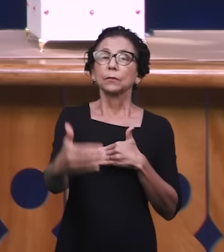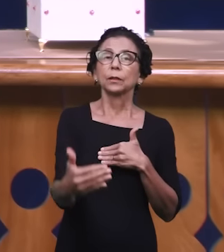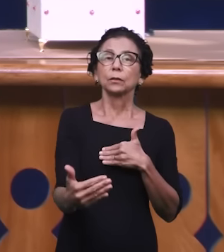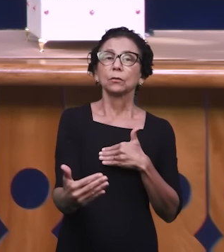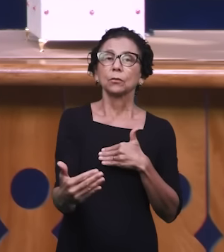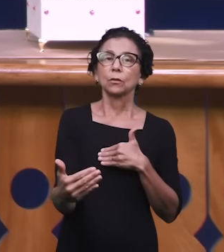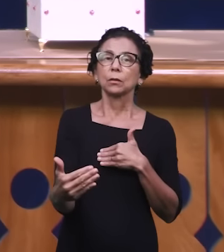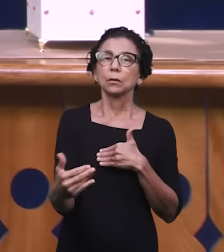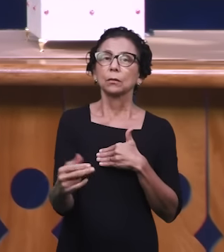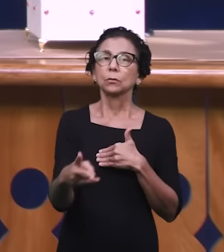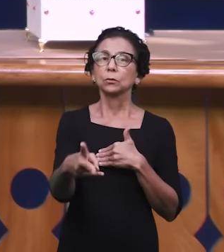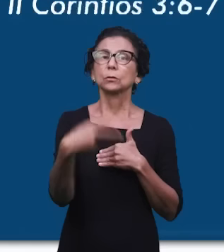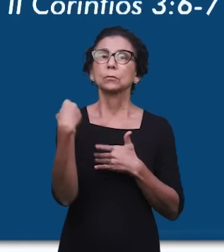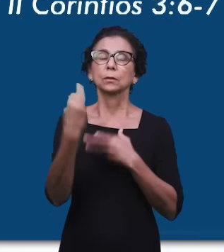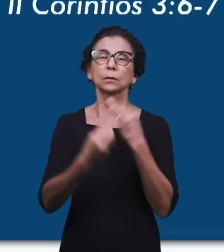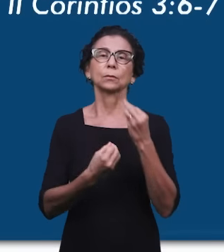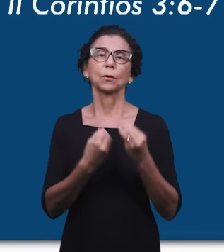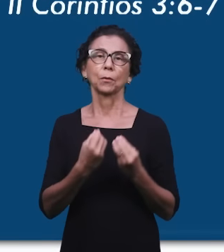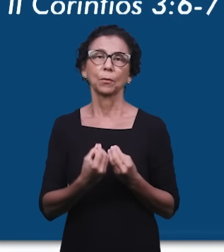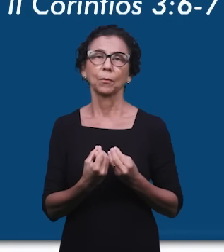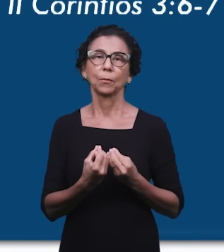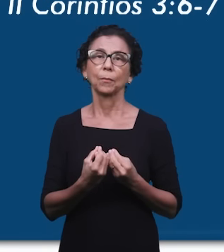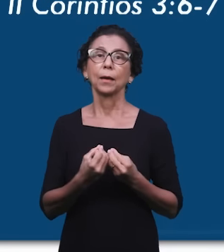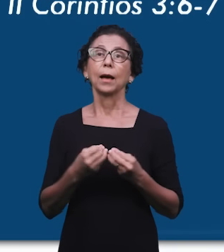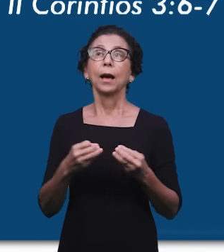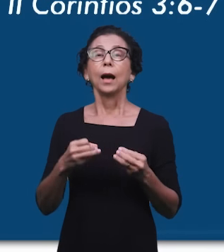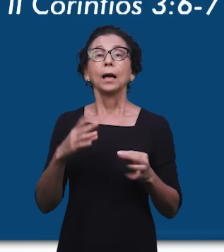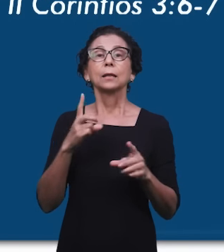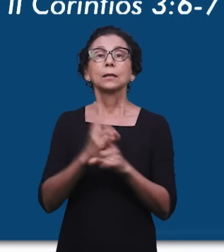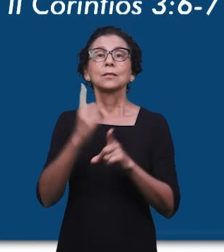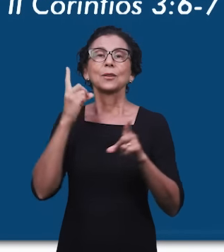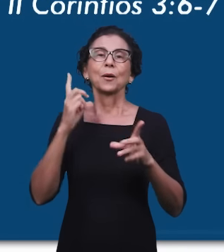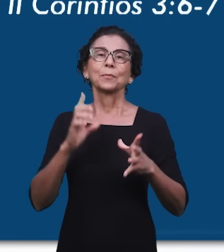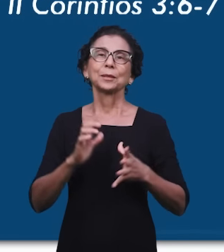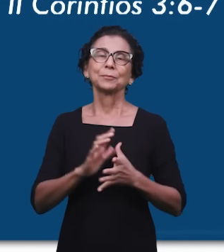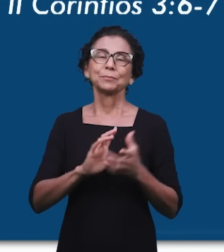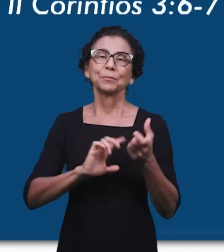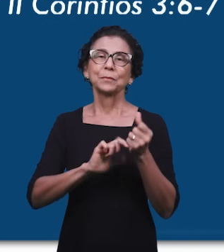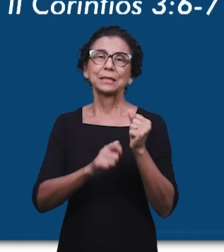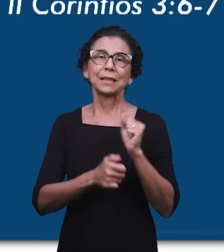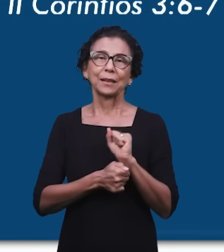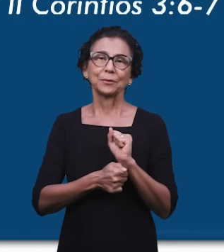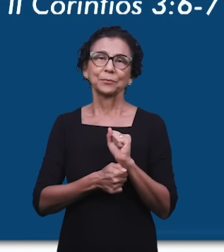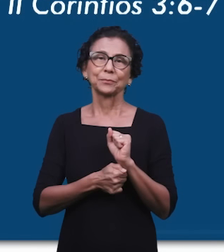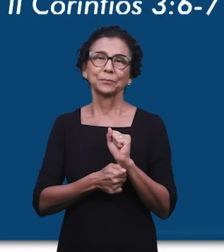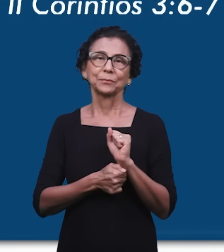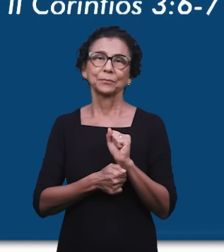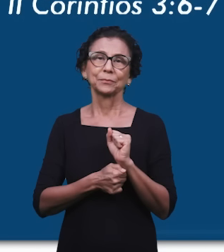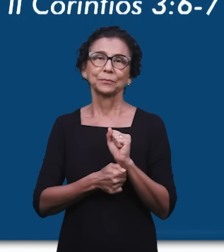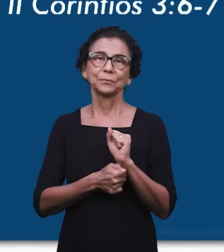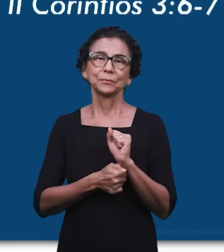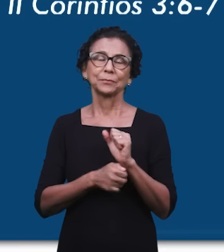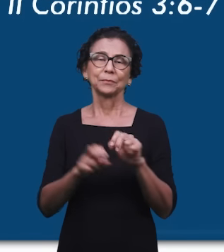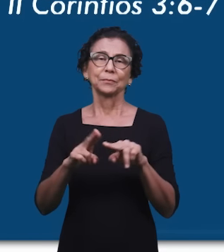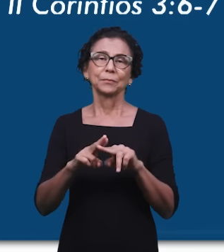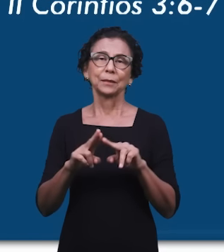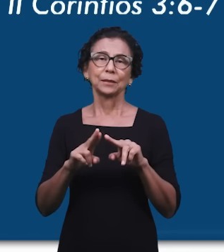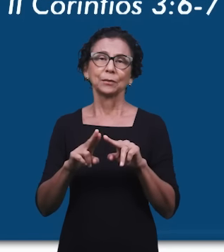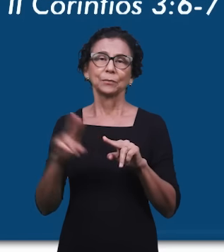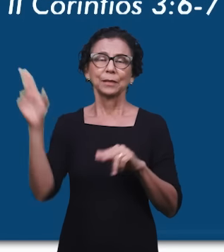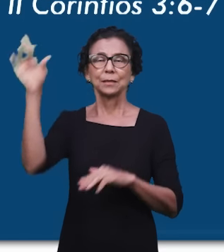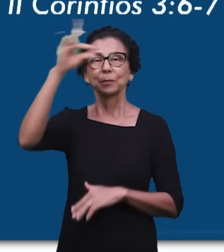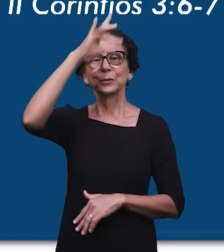descobrem, pela revelação do Espírito Santo, o mistério, e esse mistério é Jesus. Era exatamente o Espírito Santo.